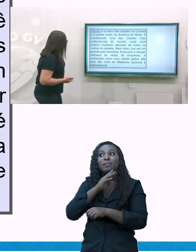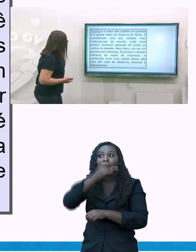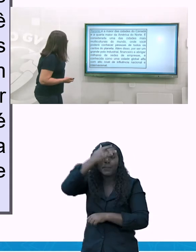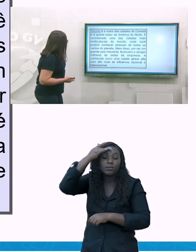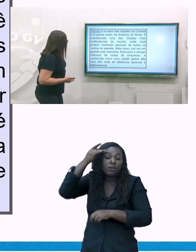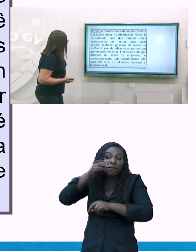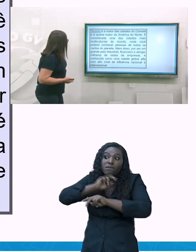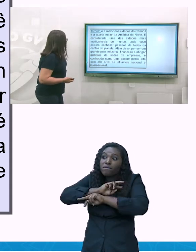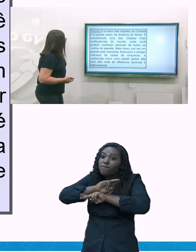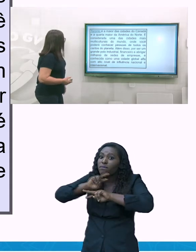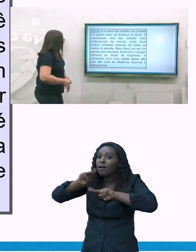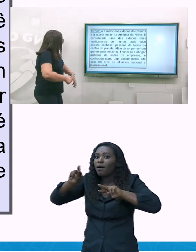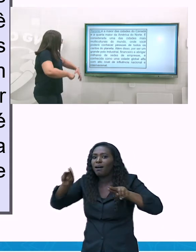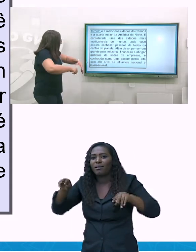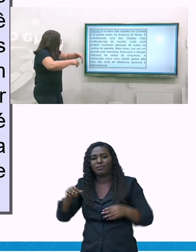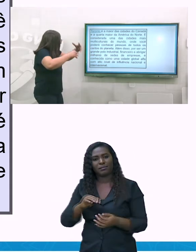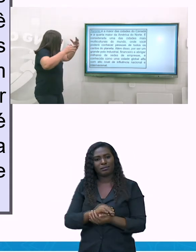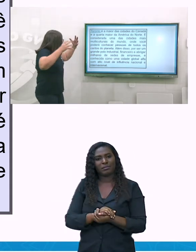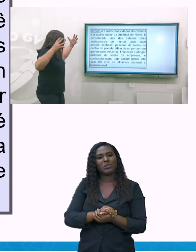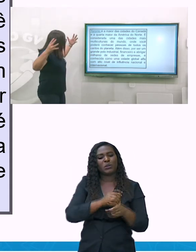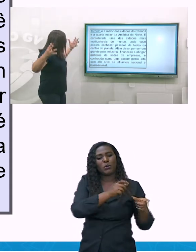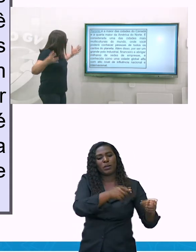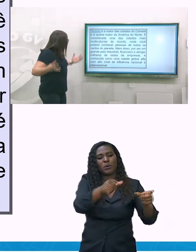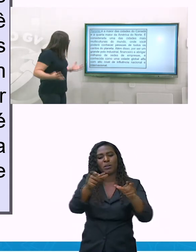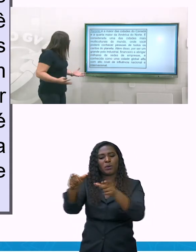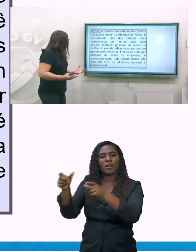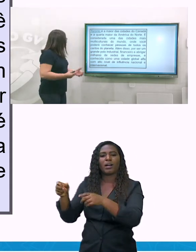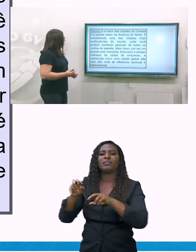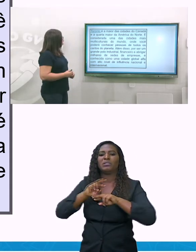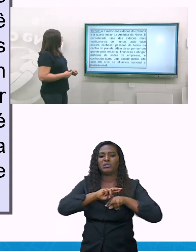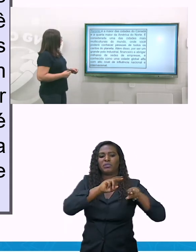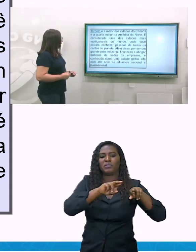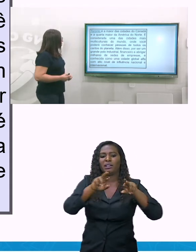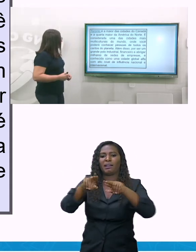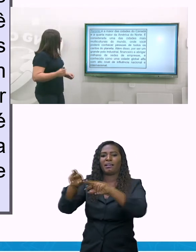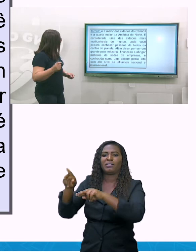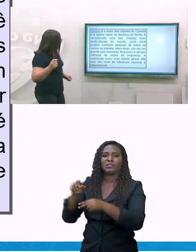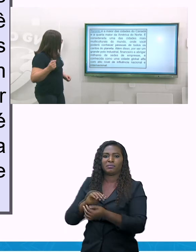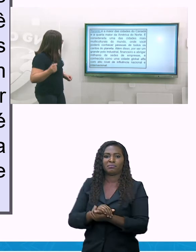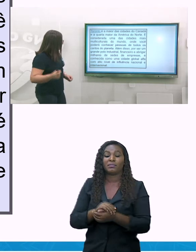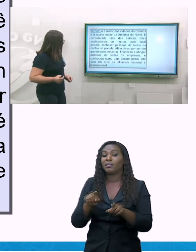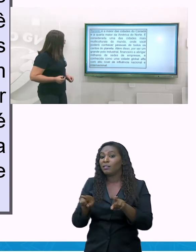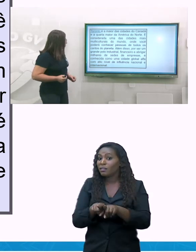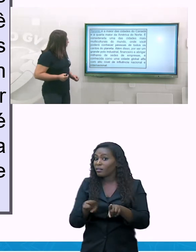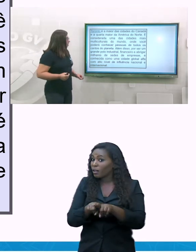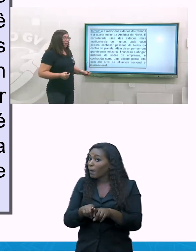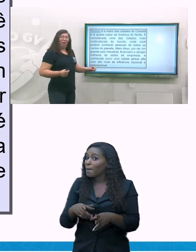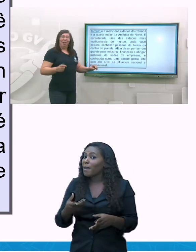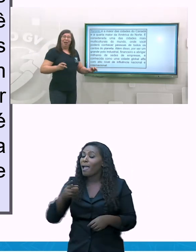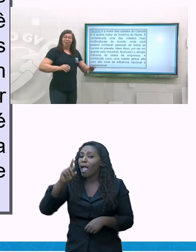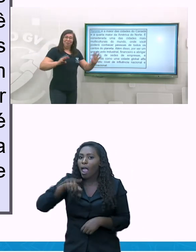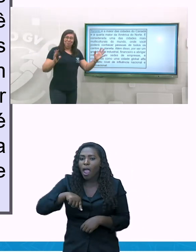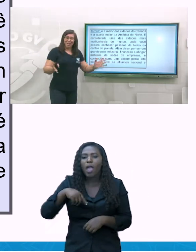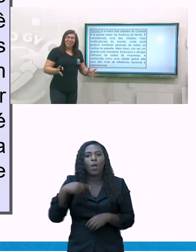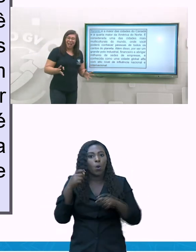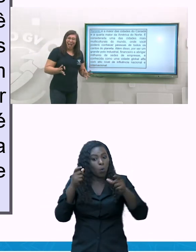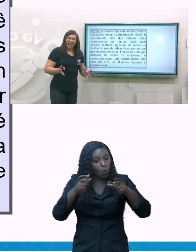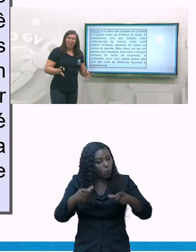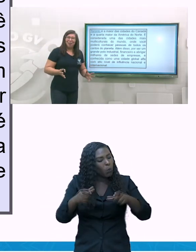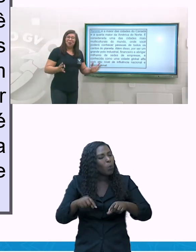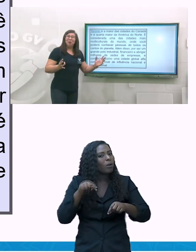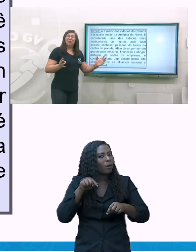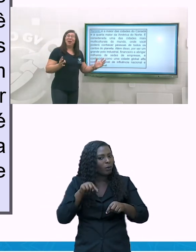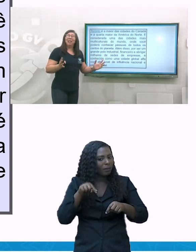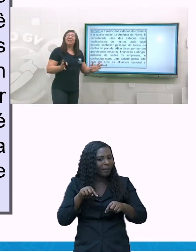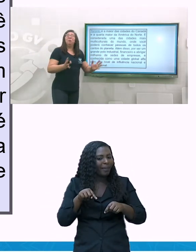Além disso, é um grande polo industrial e financeiro. Vamos